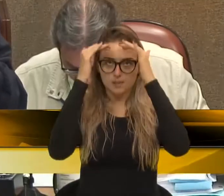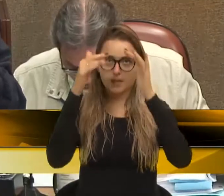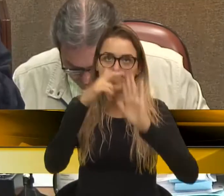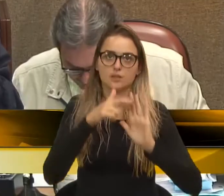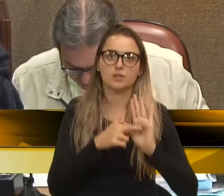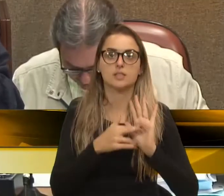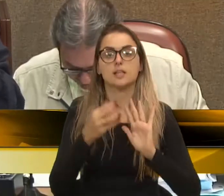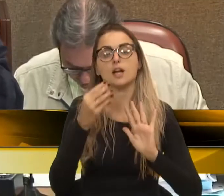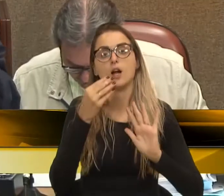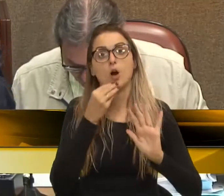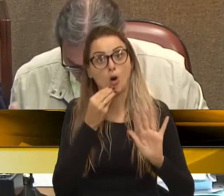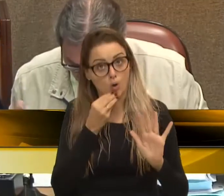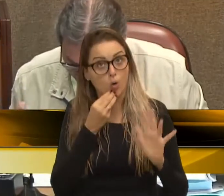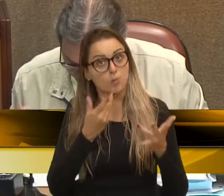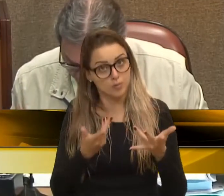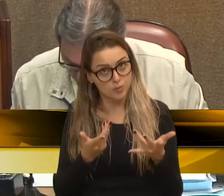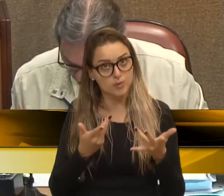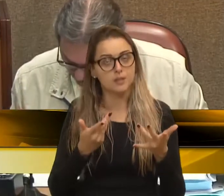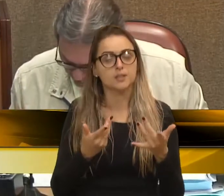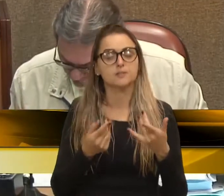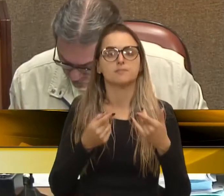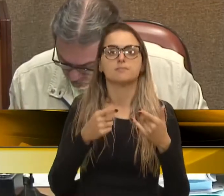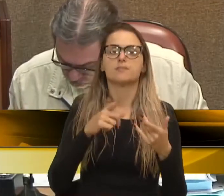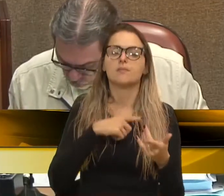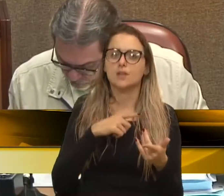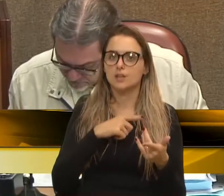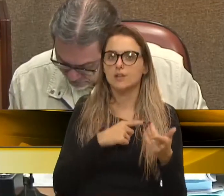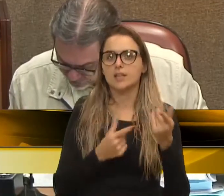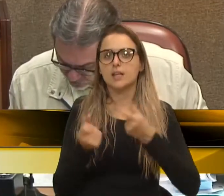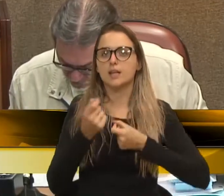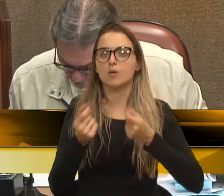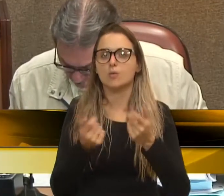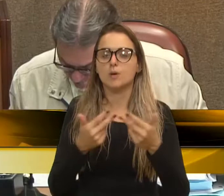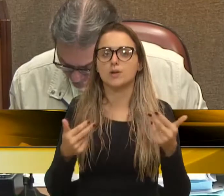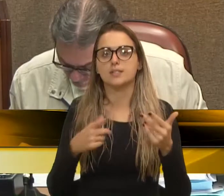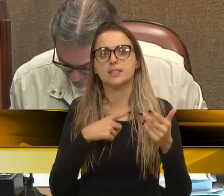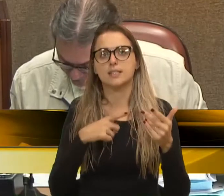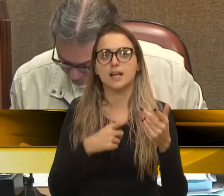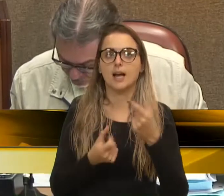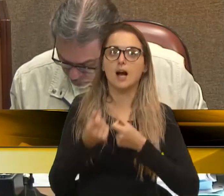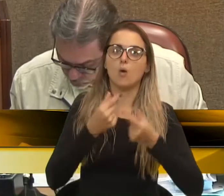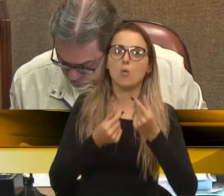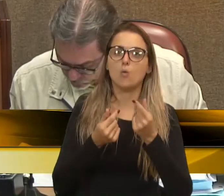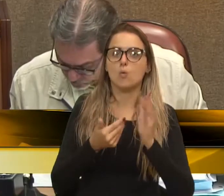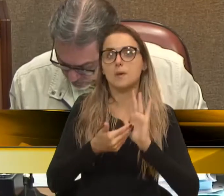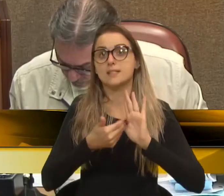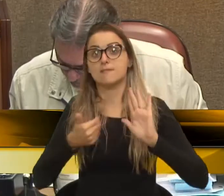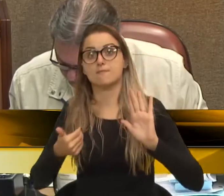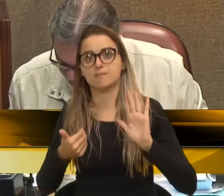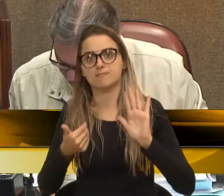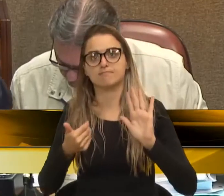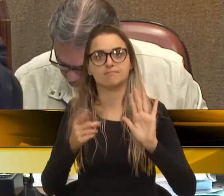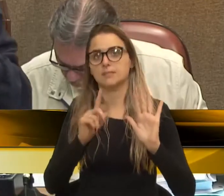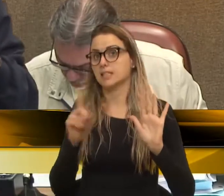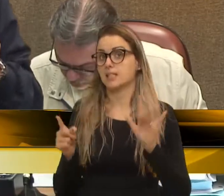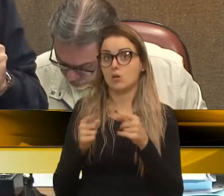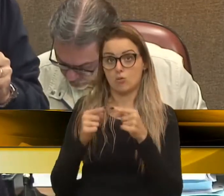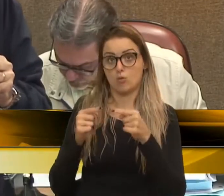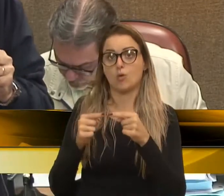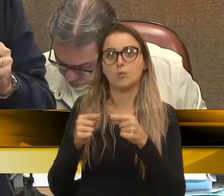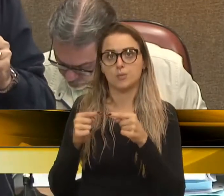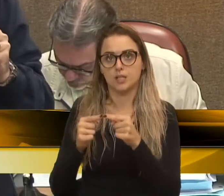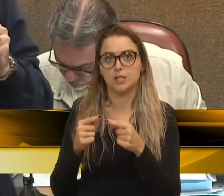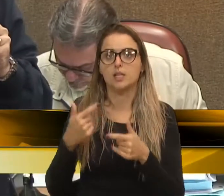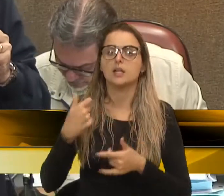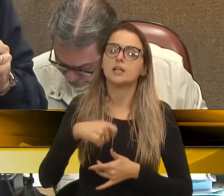É lógico que nós vamos ter, em algum momento, algumas exceções que vão precisar ser